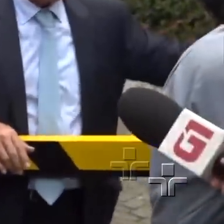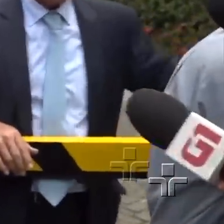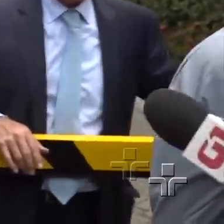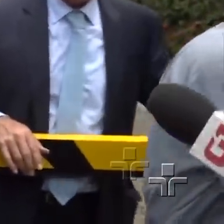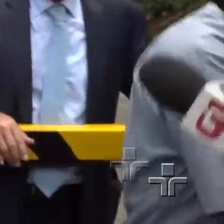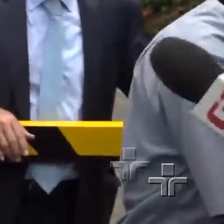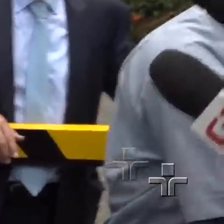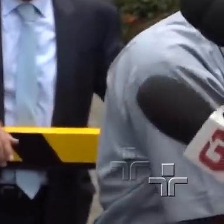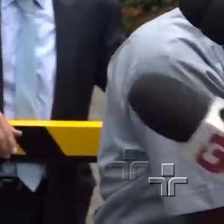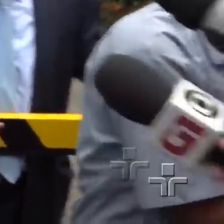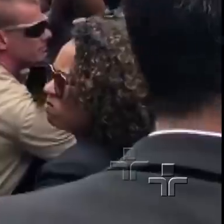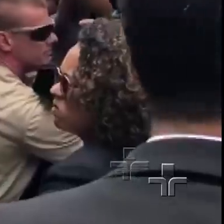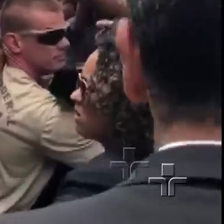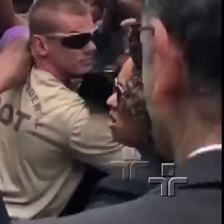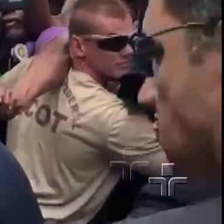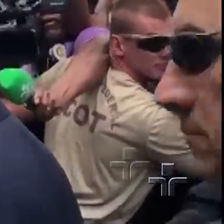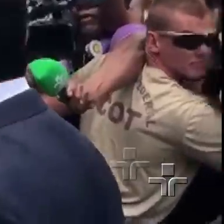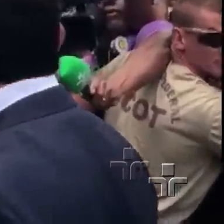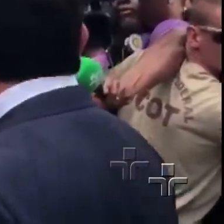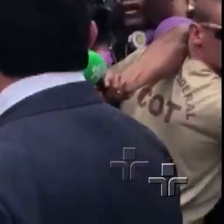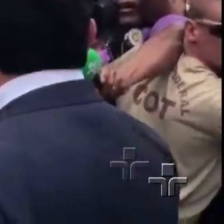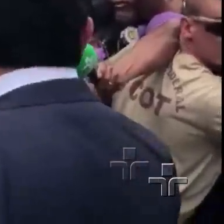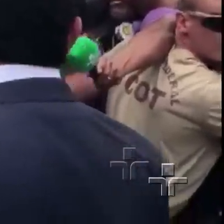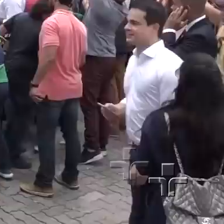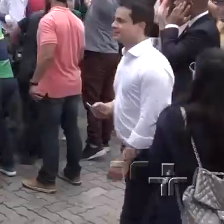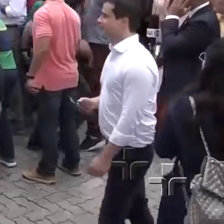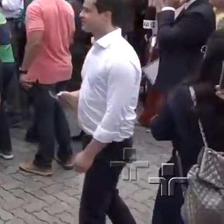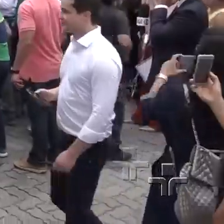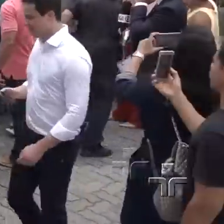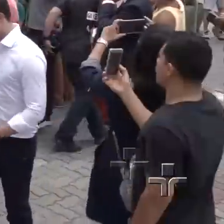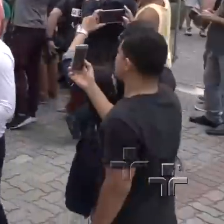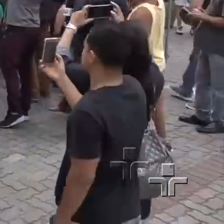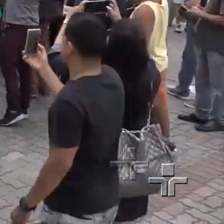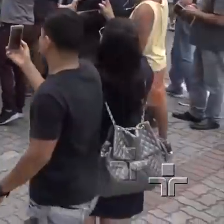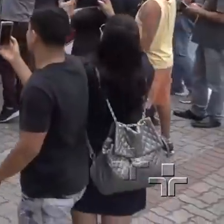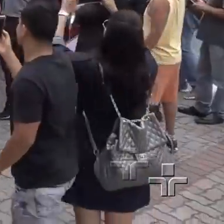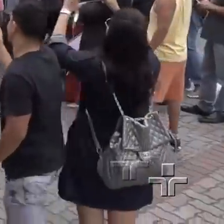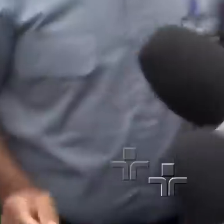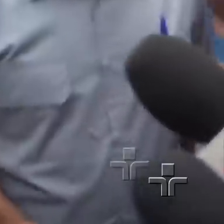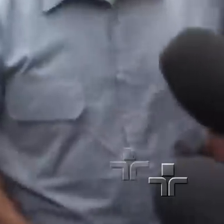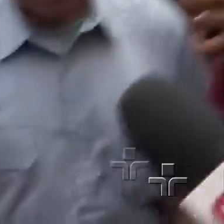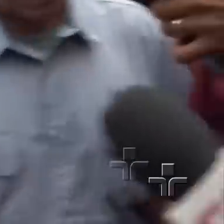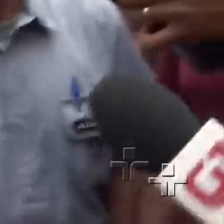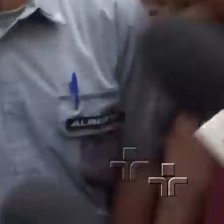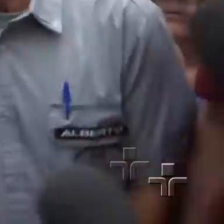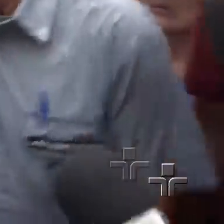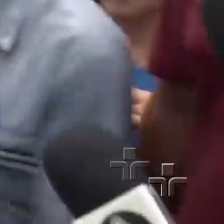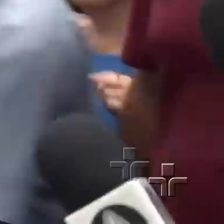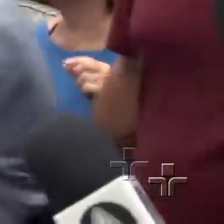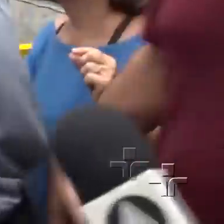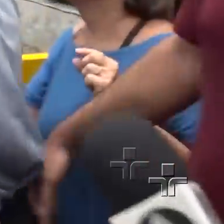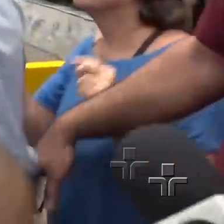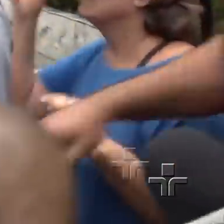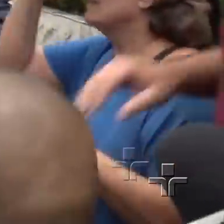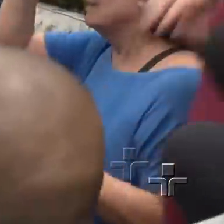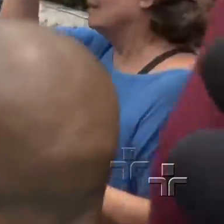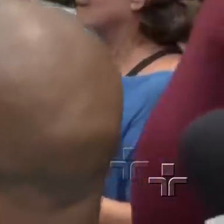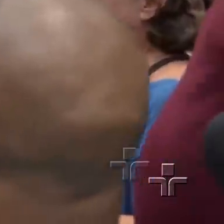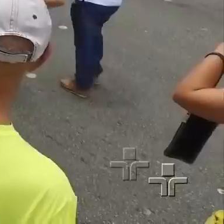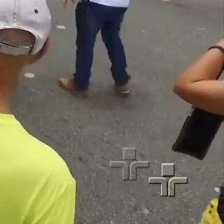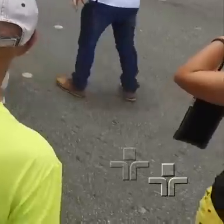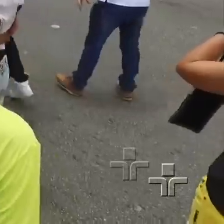Paulo Guedes, chegou a tentar falar com os jornalistas, mas diante do tumulto, desistiu e deixou o local